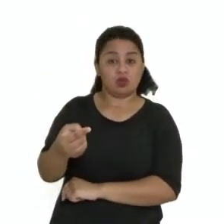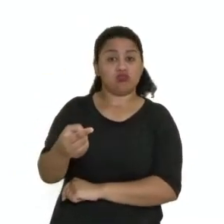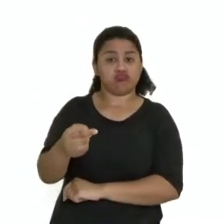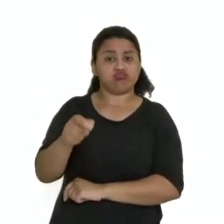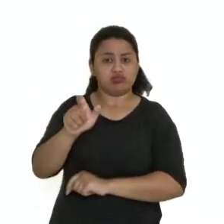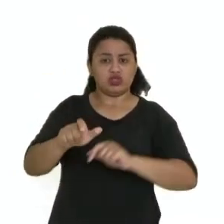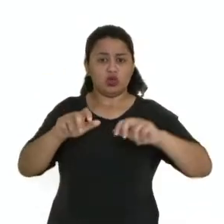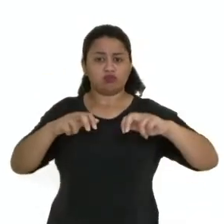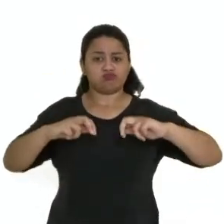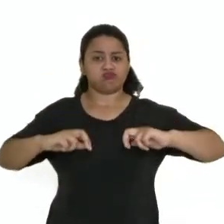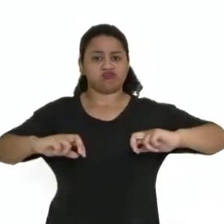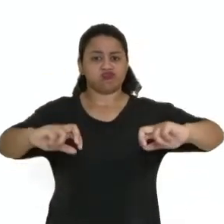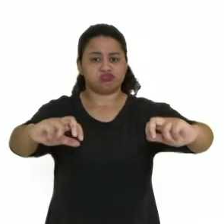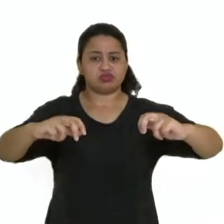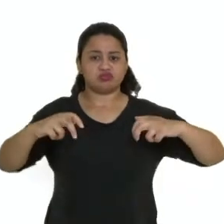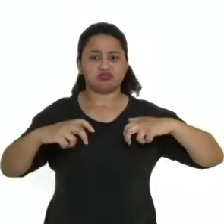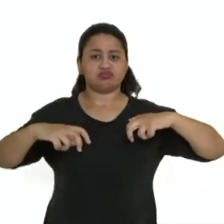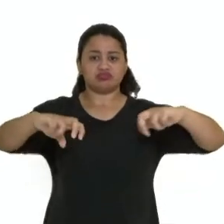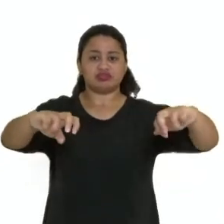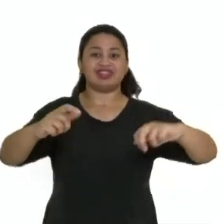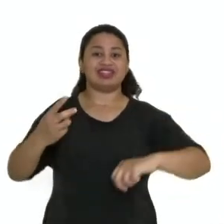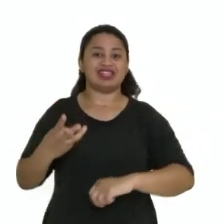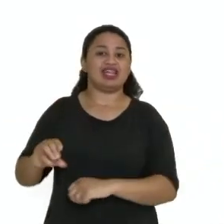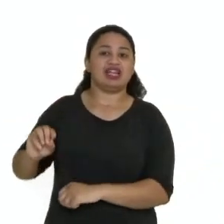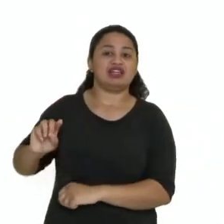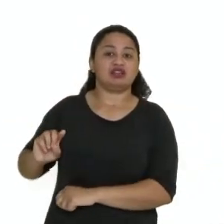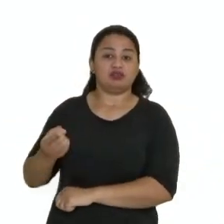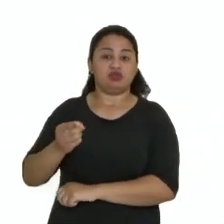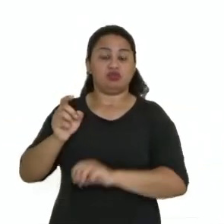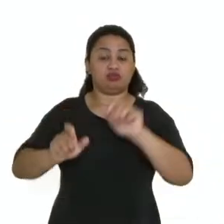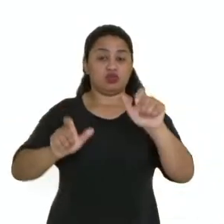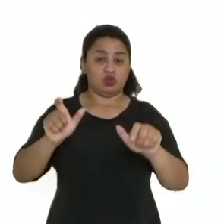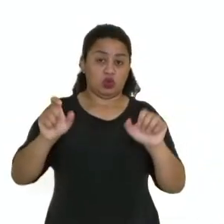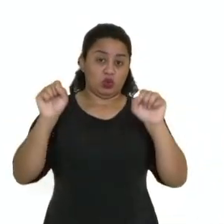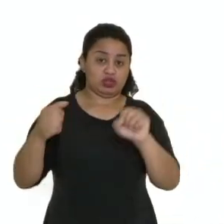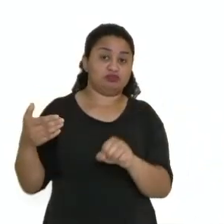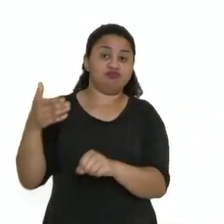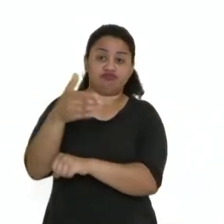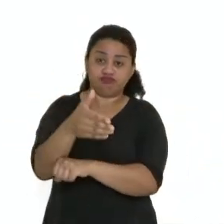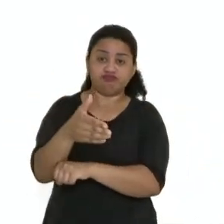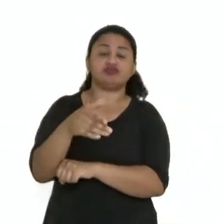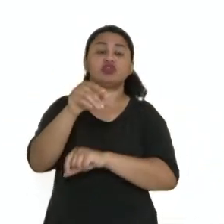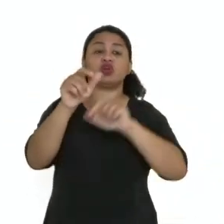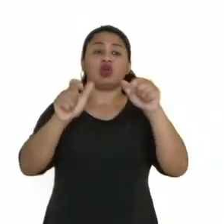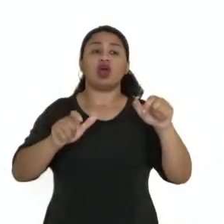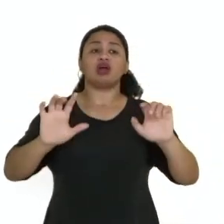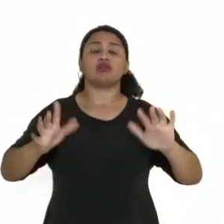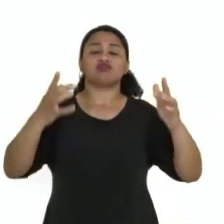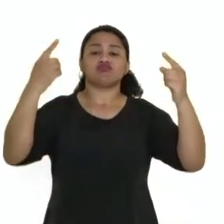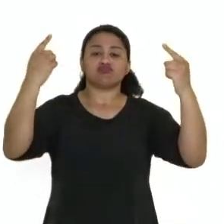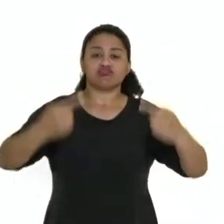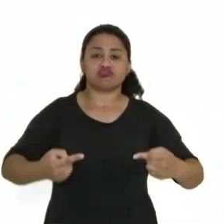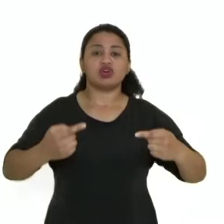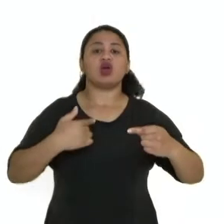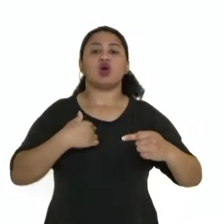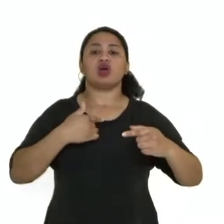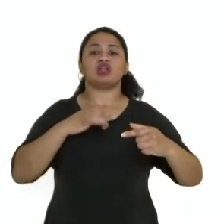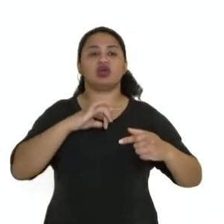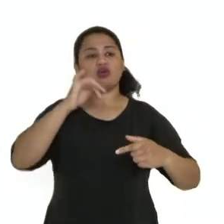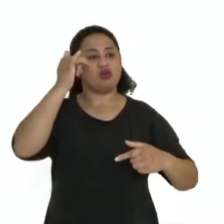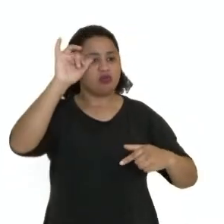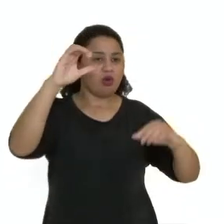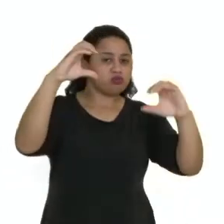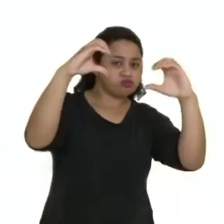estádios aí que tem essa capacidade, né? Então, é o local onde ocorre a disputa entre os bois garantido